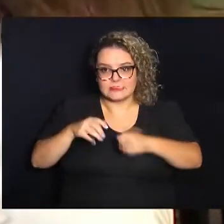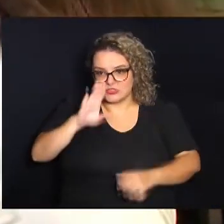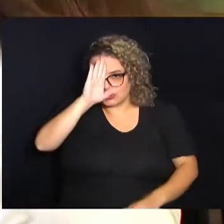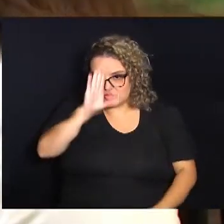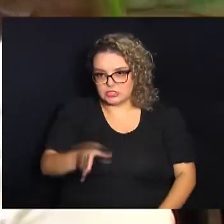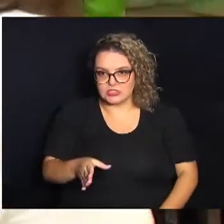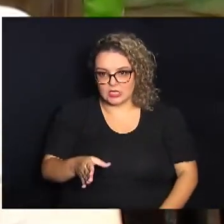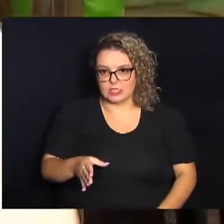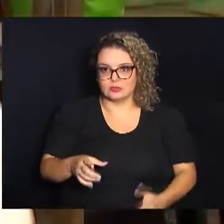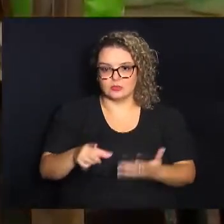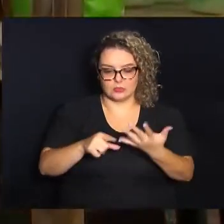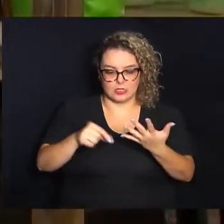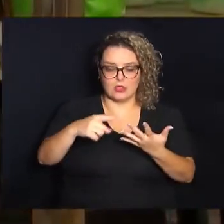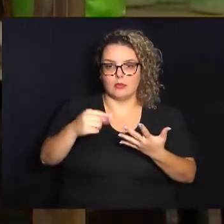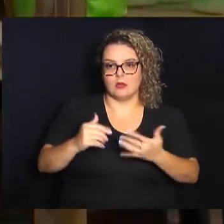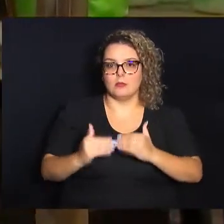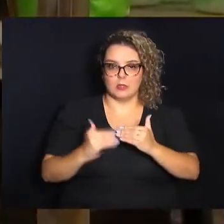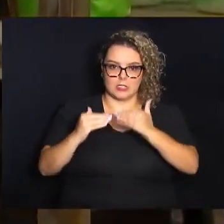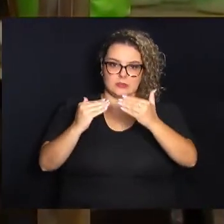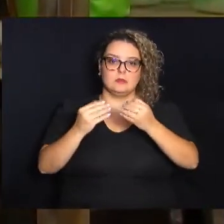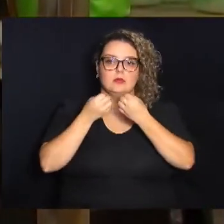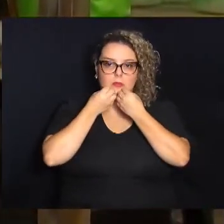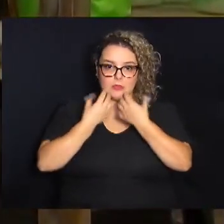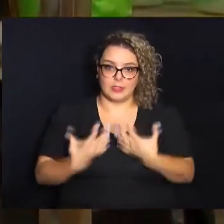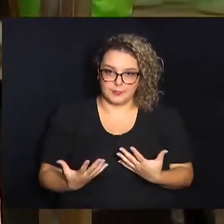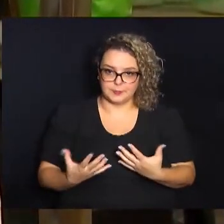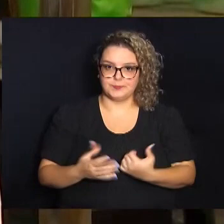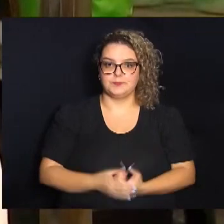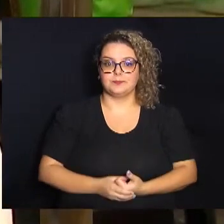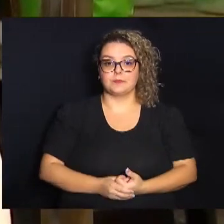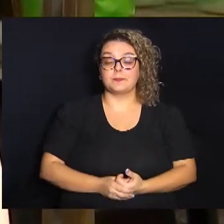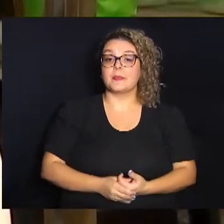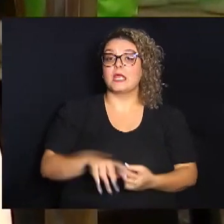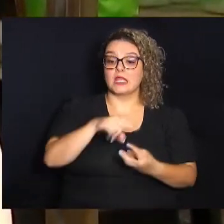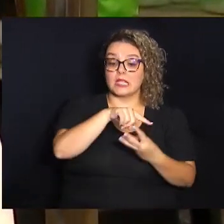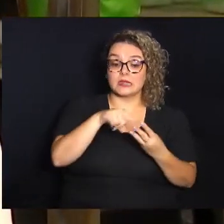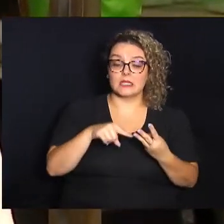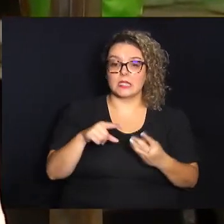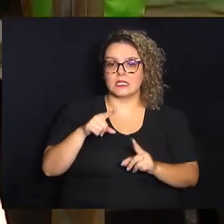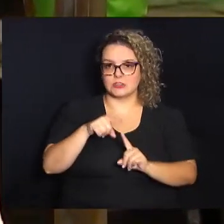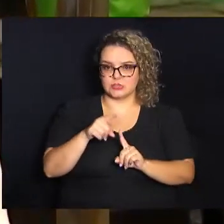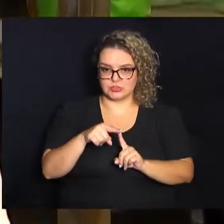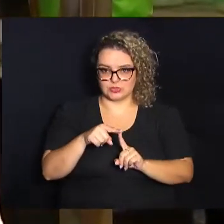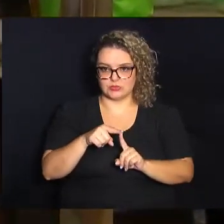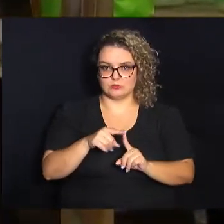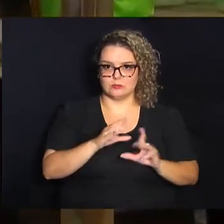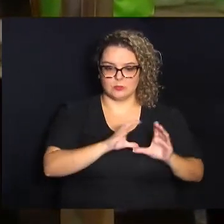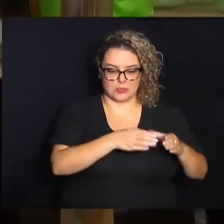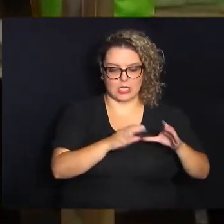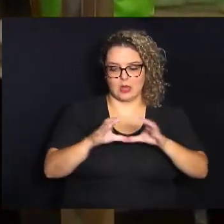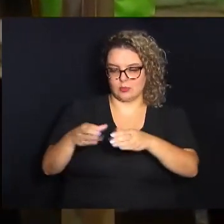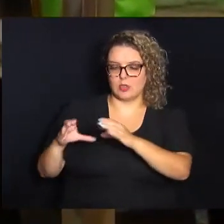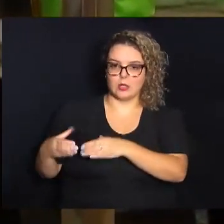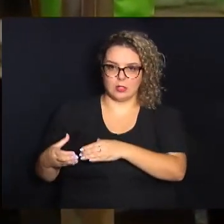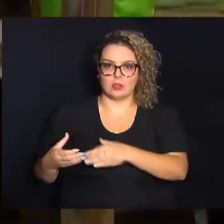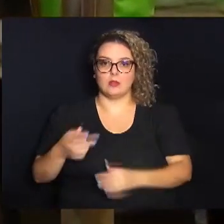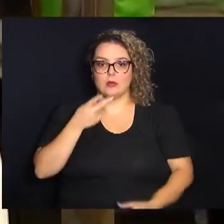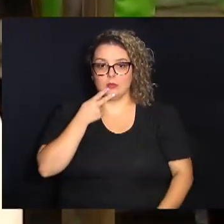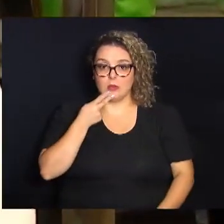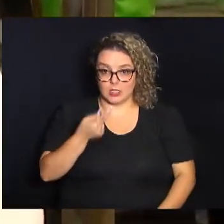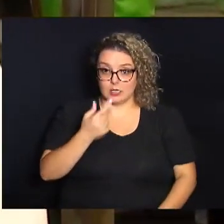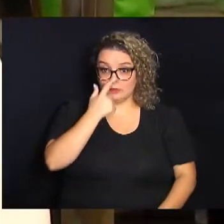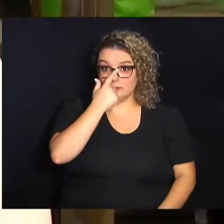nas folhinhas para se desenvolver bem, tá? E existem 3 tipos, né? 3 classificações que a gente chama,